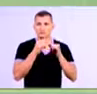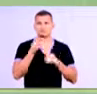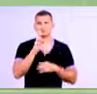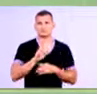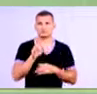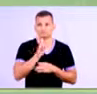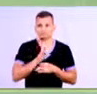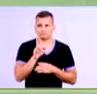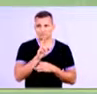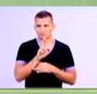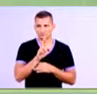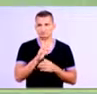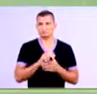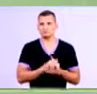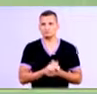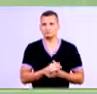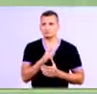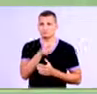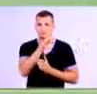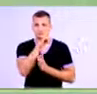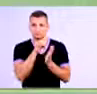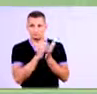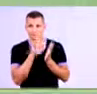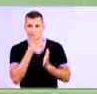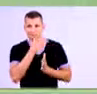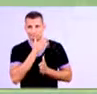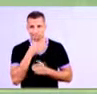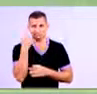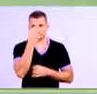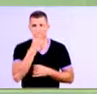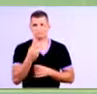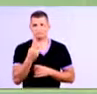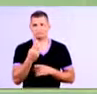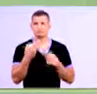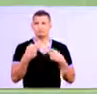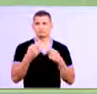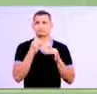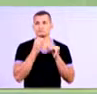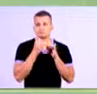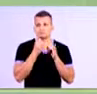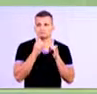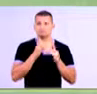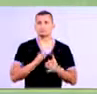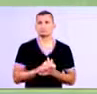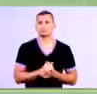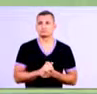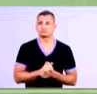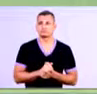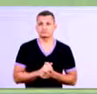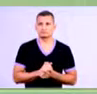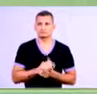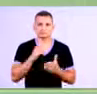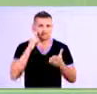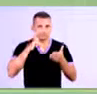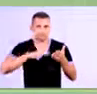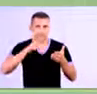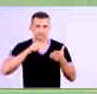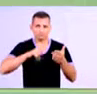Olha, esse download aqui ele vai demorar 2 horas. legibilidade,